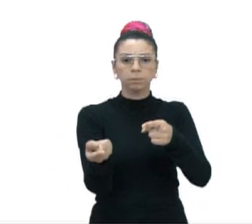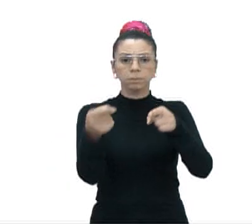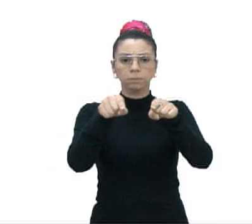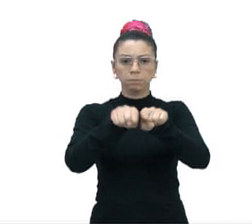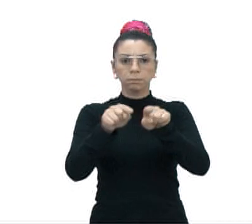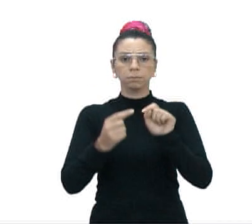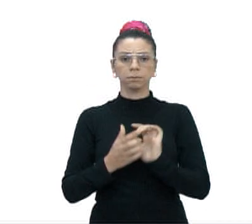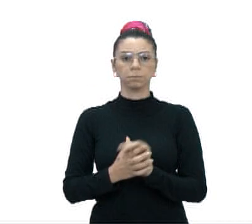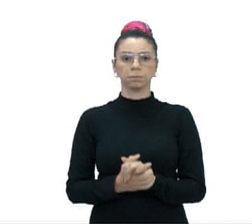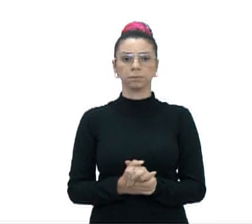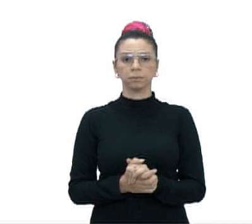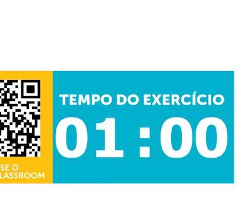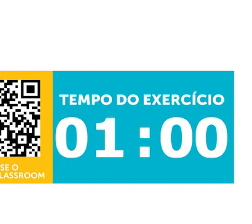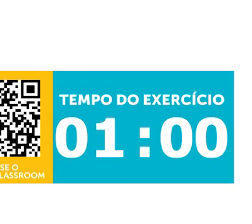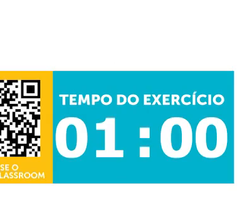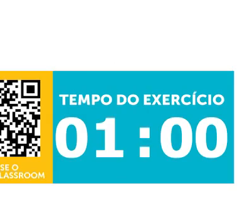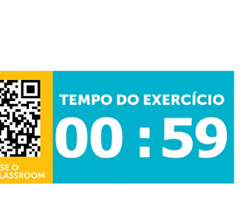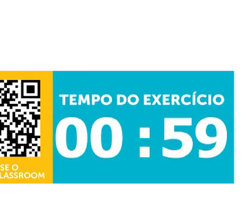continuar.